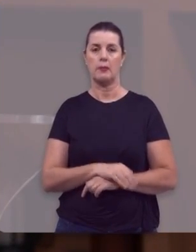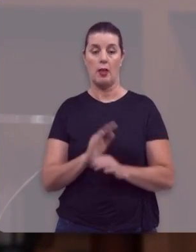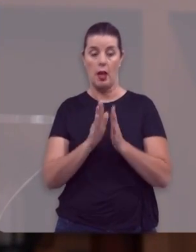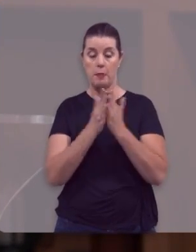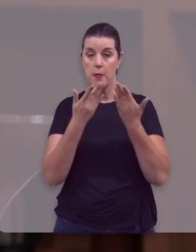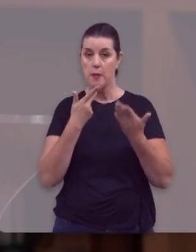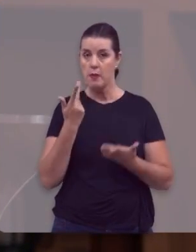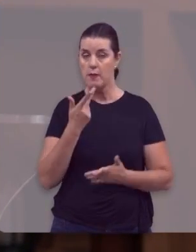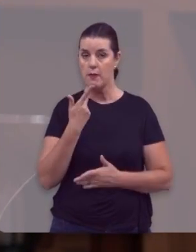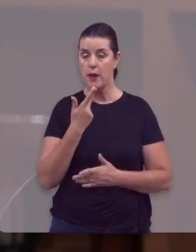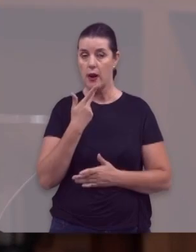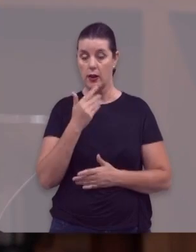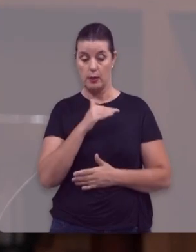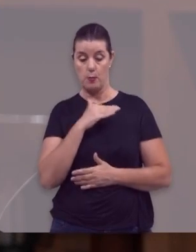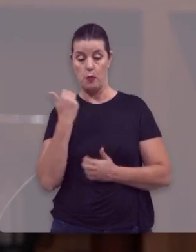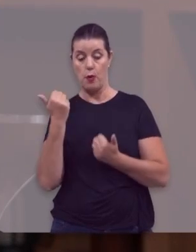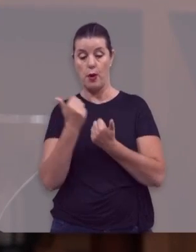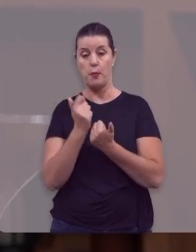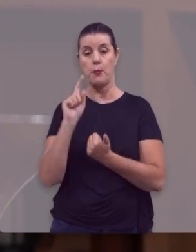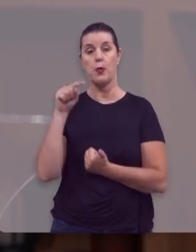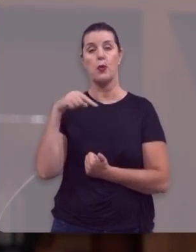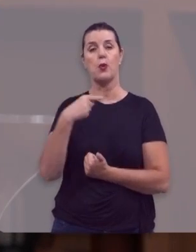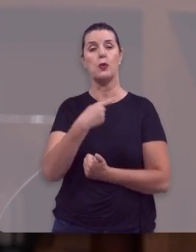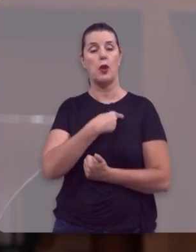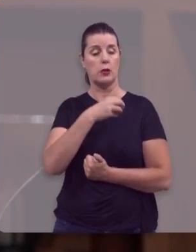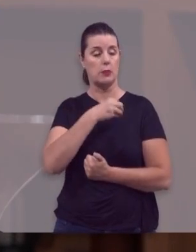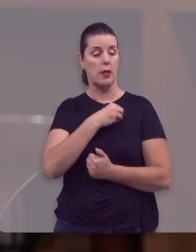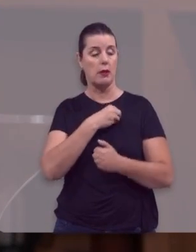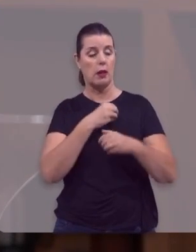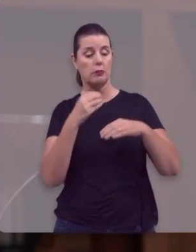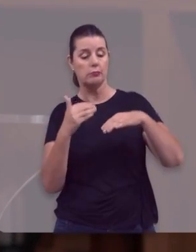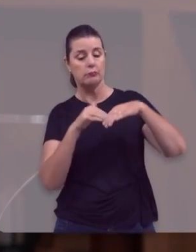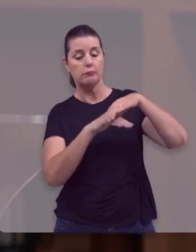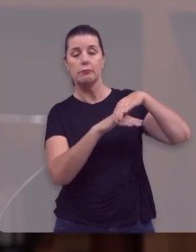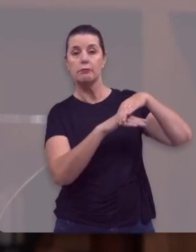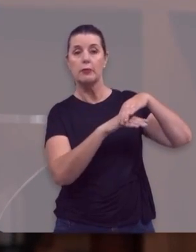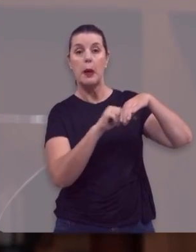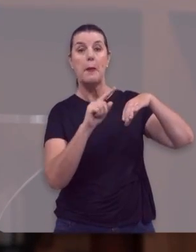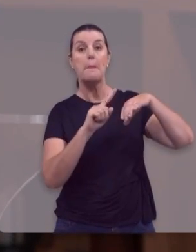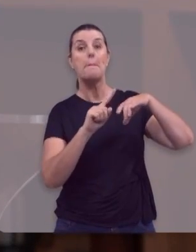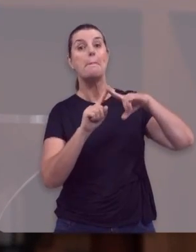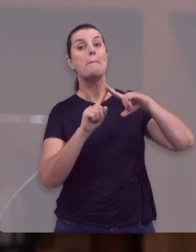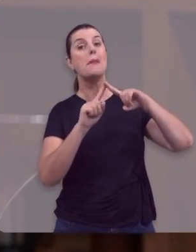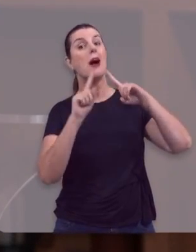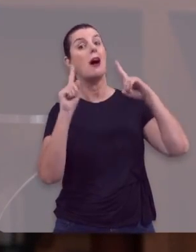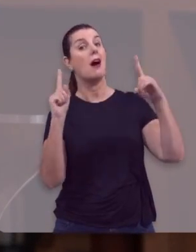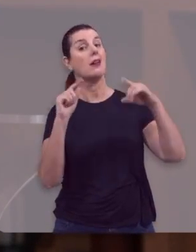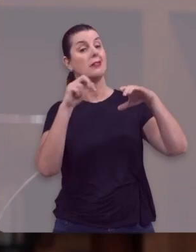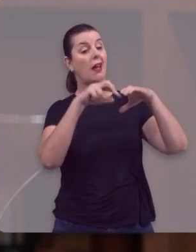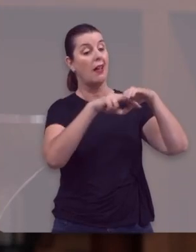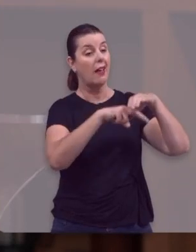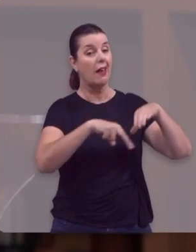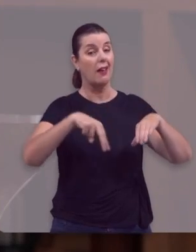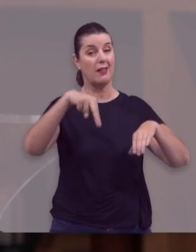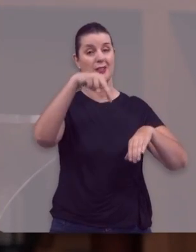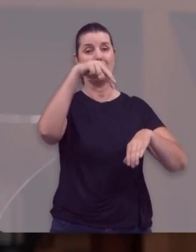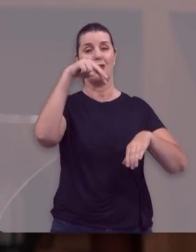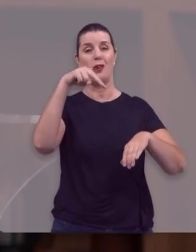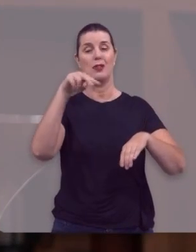Diz a Bíblia que ele morreu pelos nossos pecados e foi sepultado, mas ressuscitou para a nossa